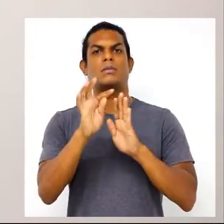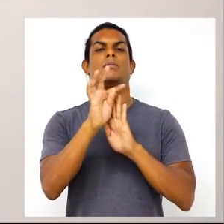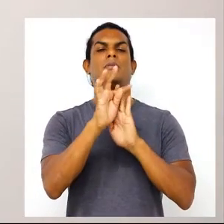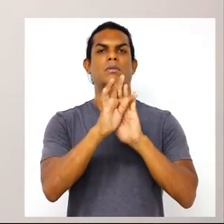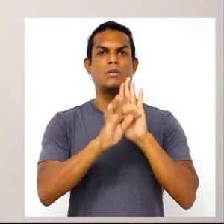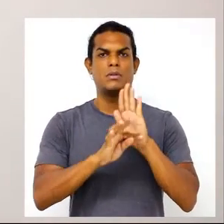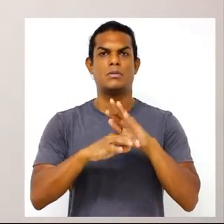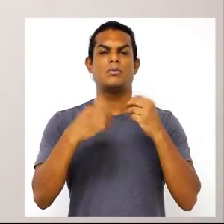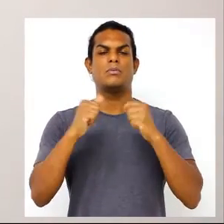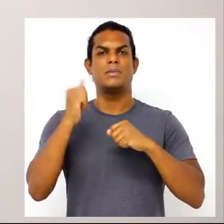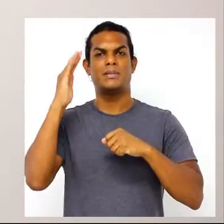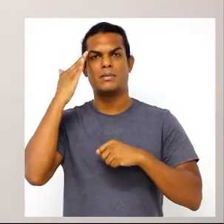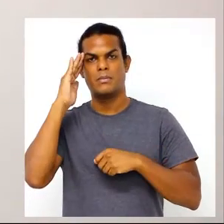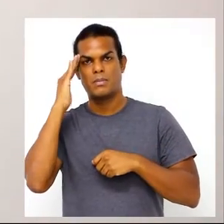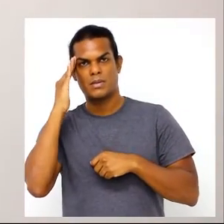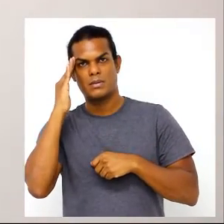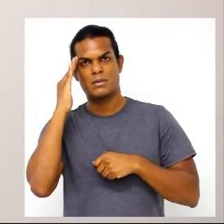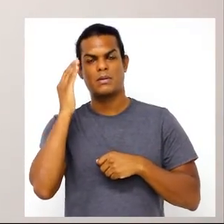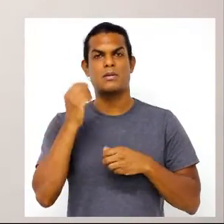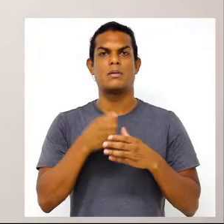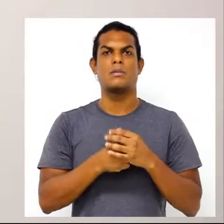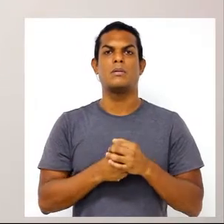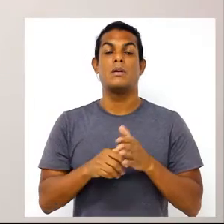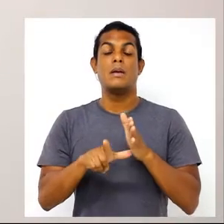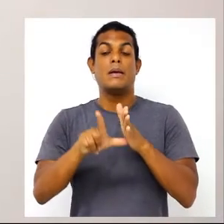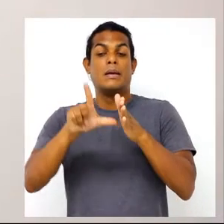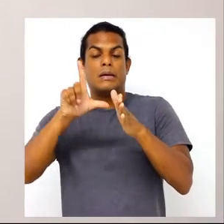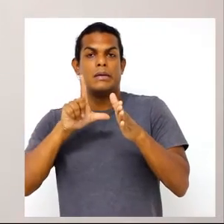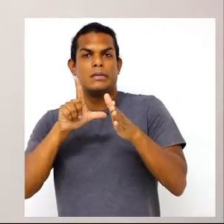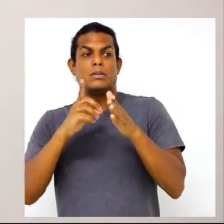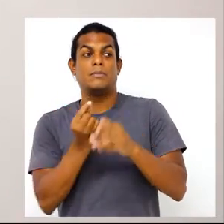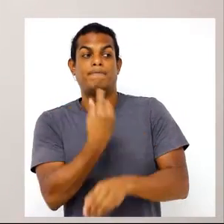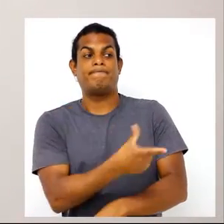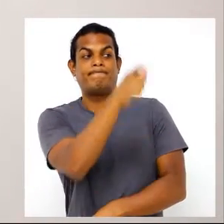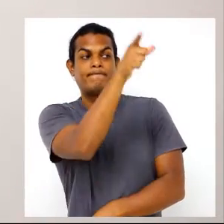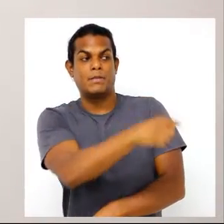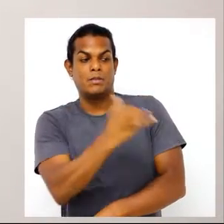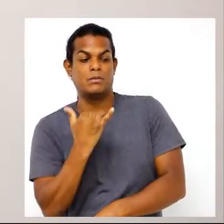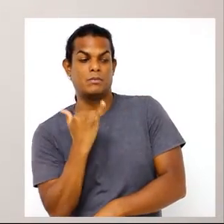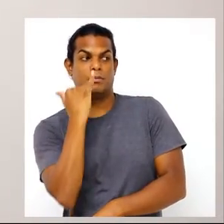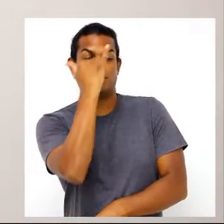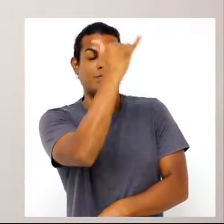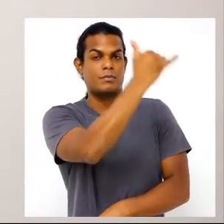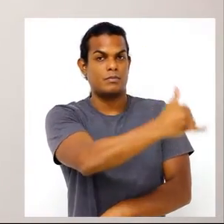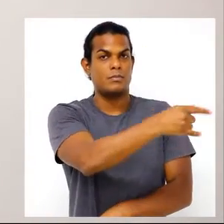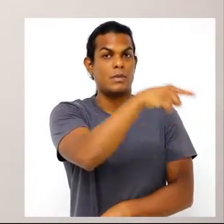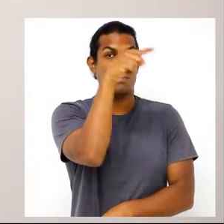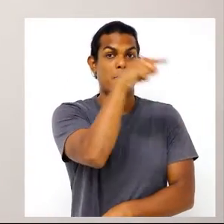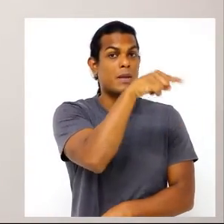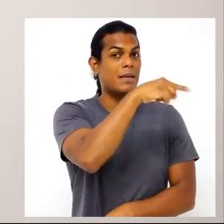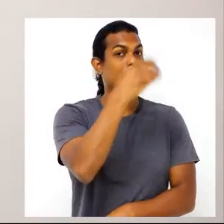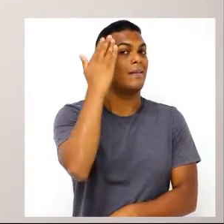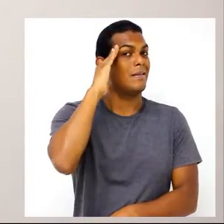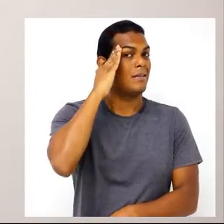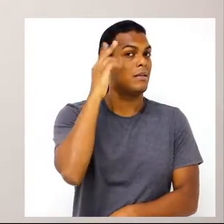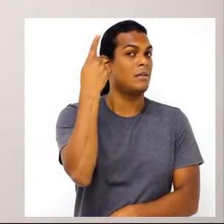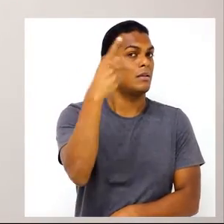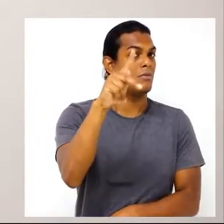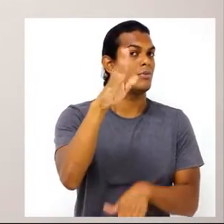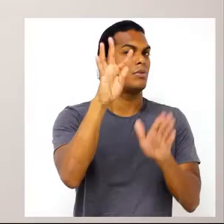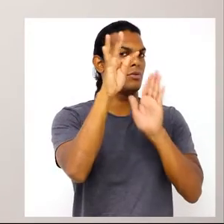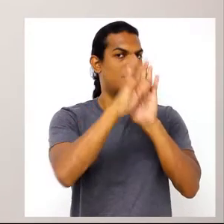que eu tenho que pensar no meu leitor ou no meu ouvinte, né? Para que ele possa entender a minha mensagem de forma